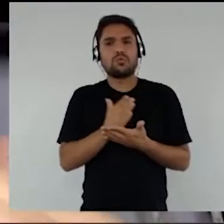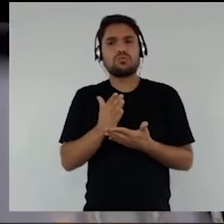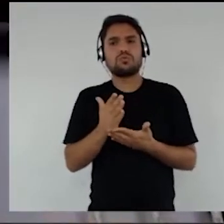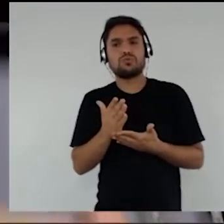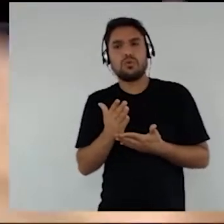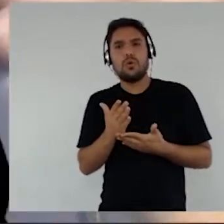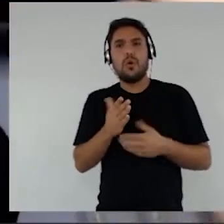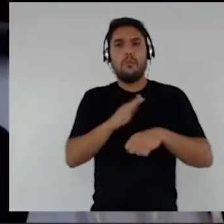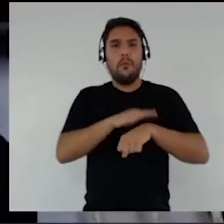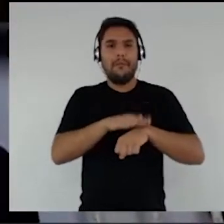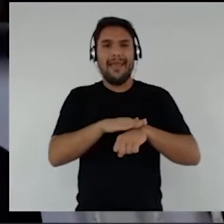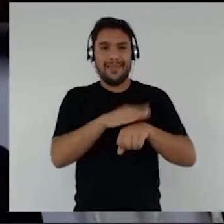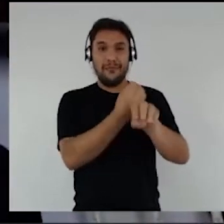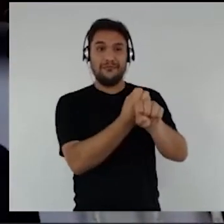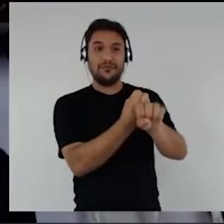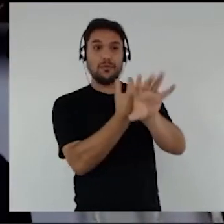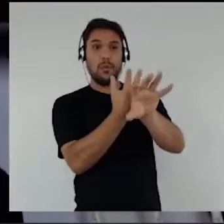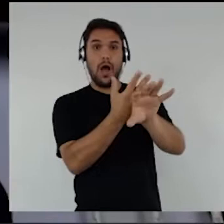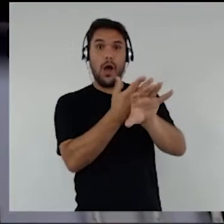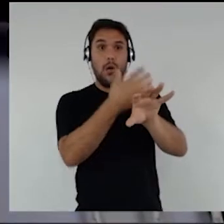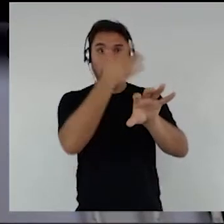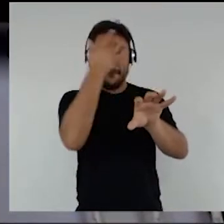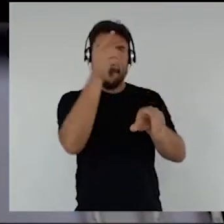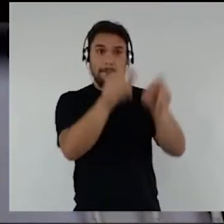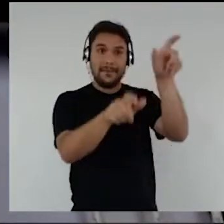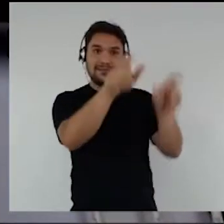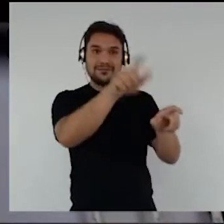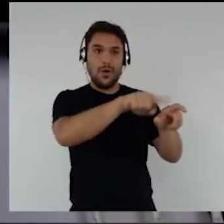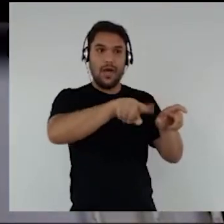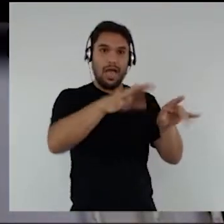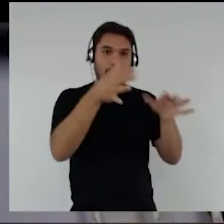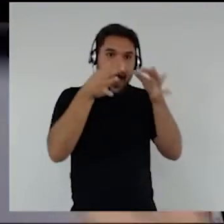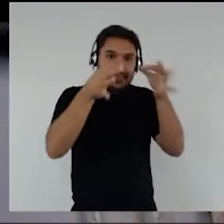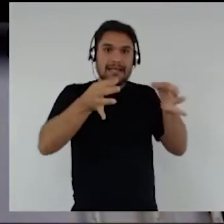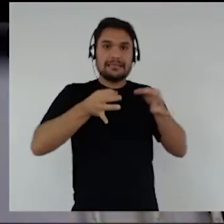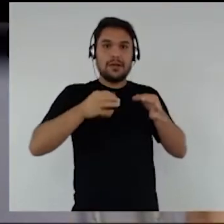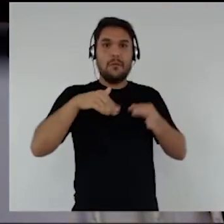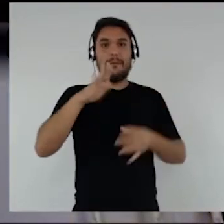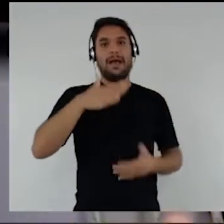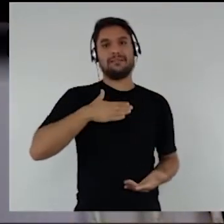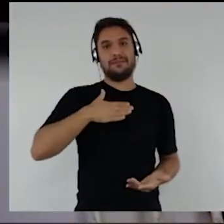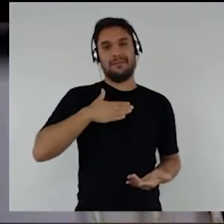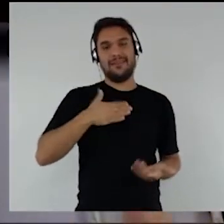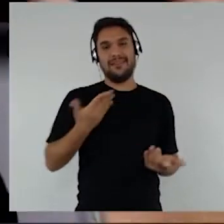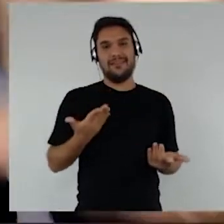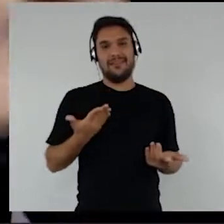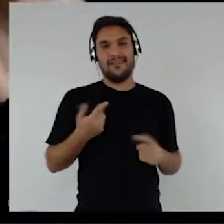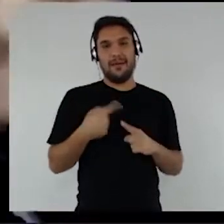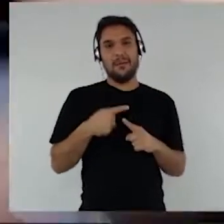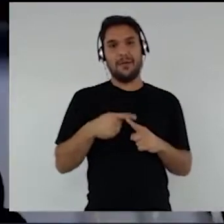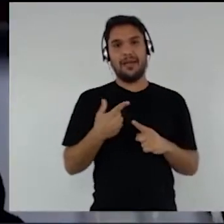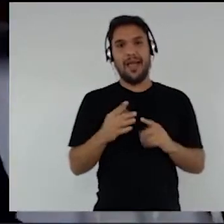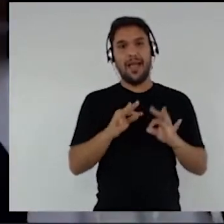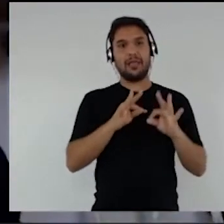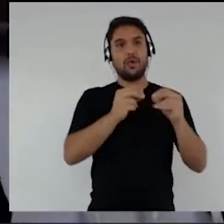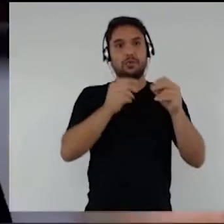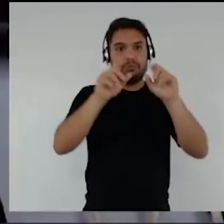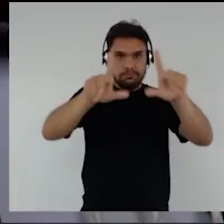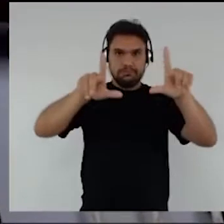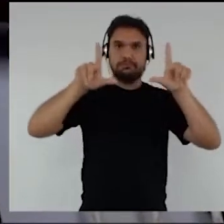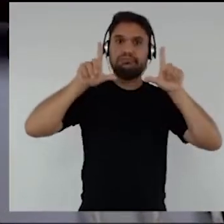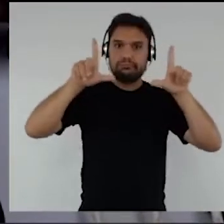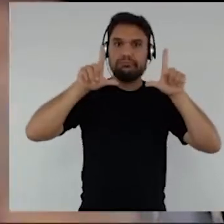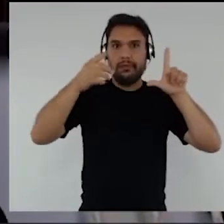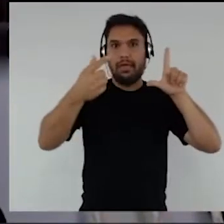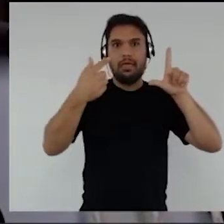até prestam mais atenção, né, no julgamento online, porque não dá, tá todo mundo com a cara grandona ali